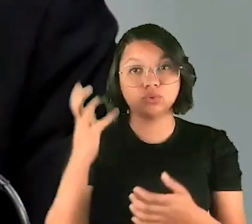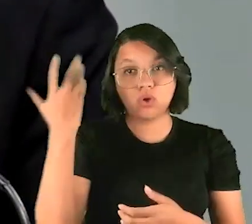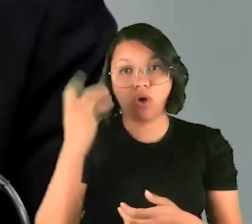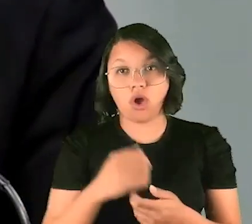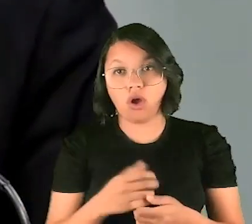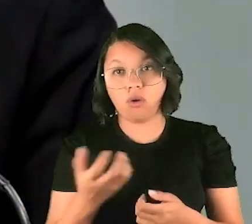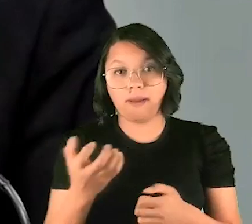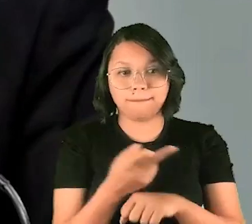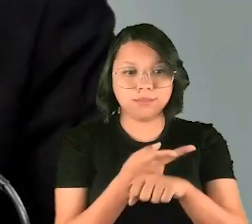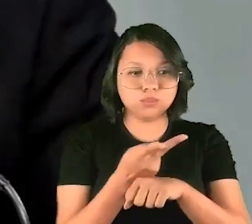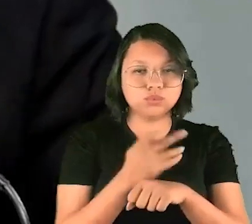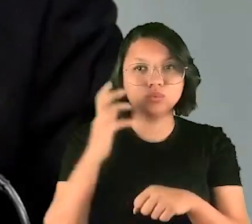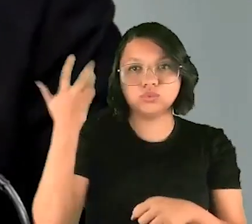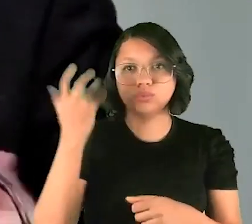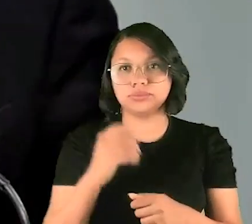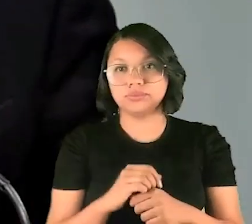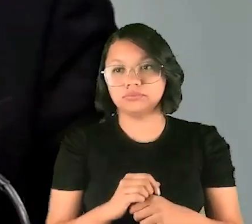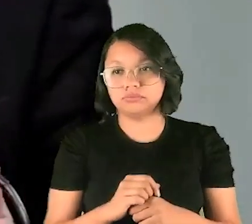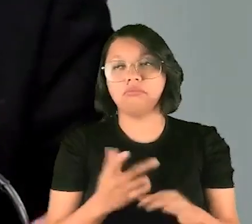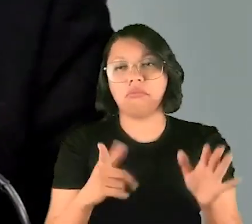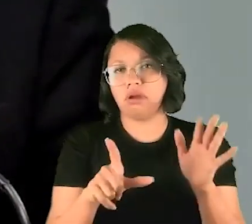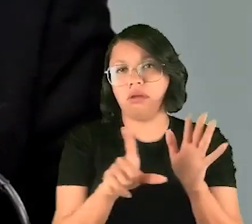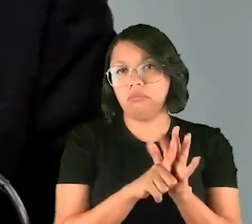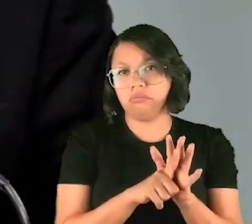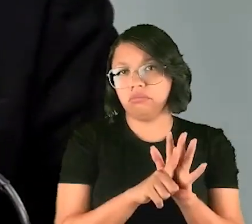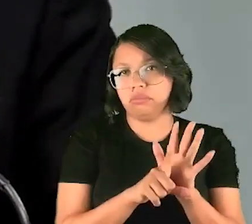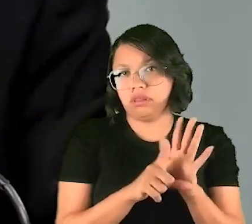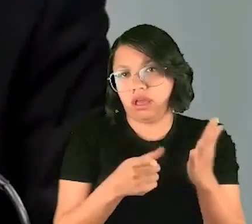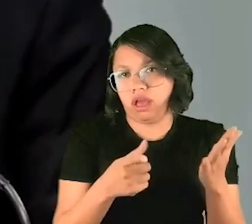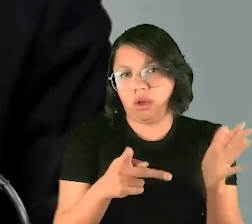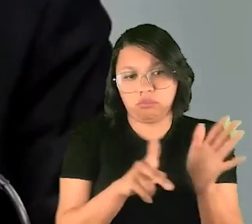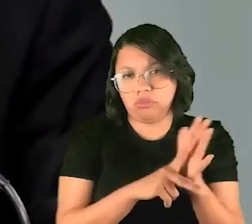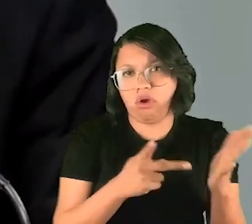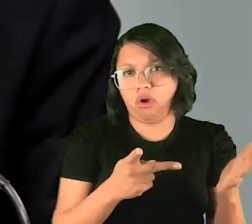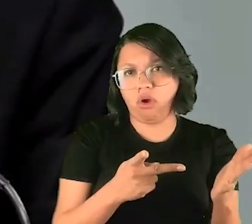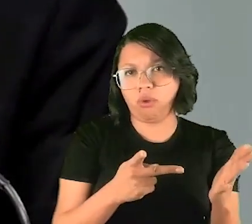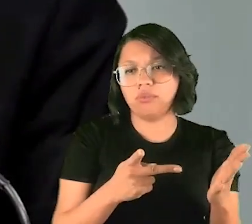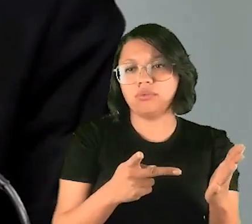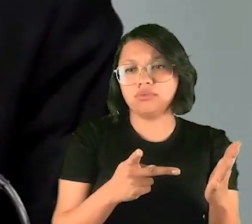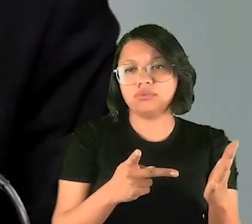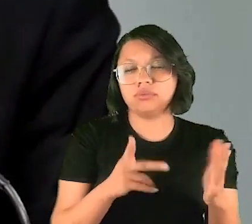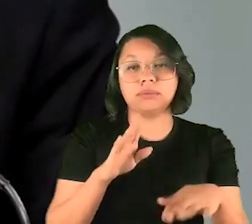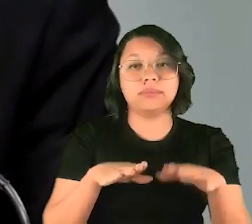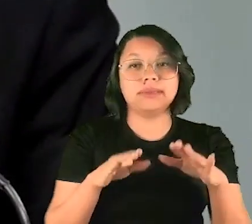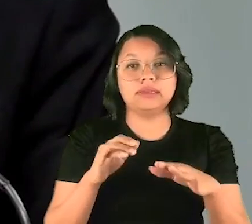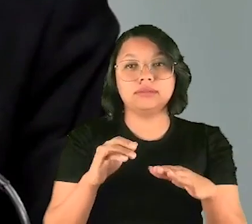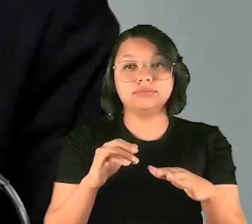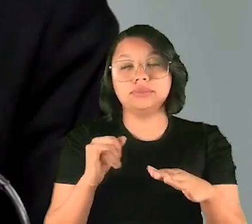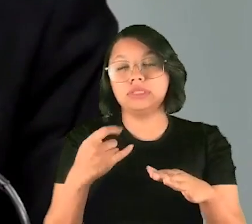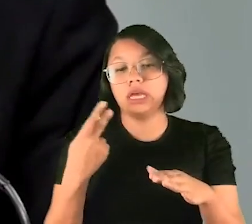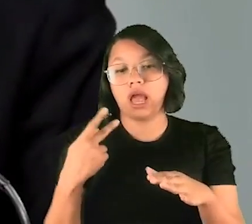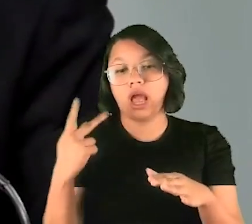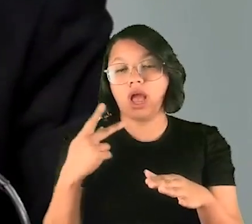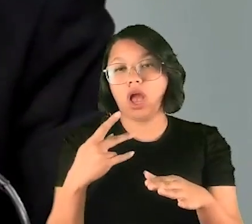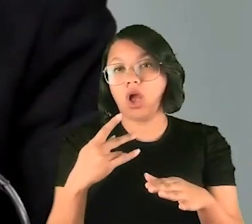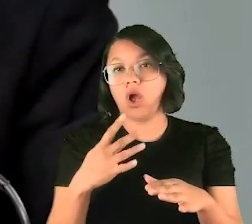dele. Ele quer uma solução, ele quer buscar uma solução, e é legítimo, qualquer um de nós faria a mesma coisa, ainda mais não tendo